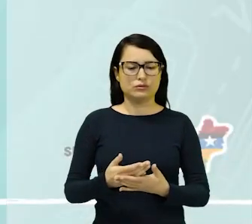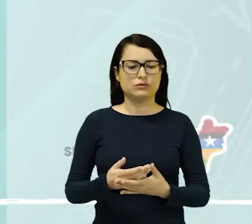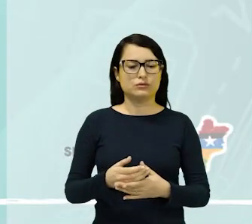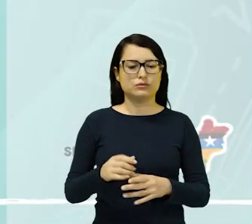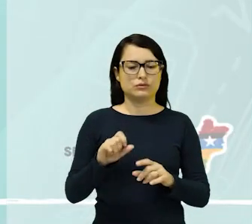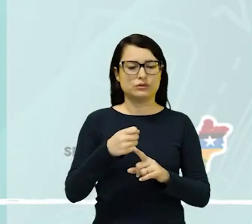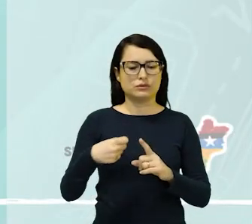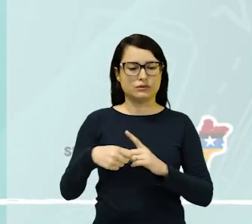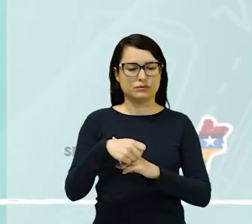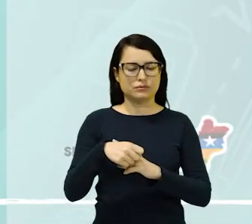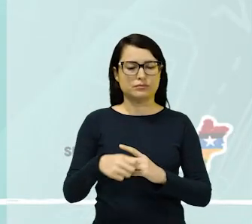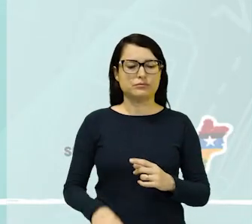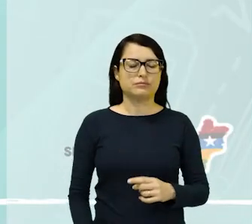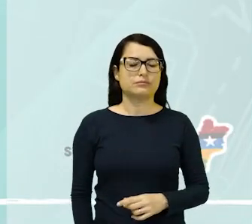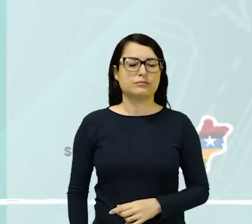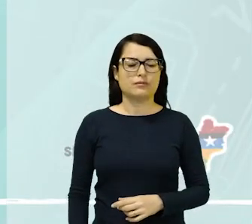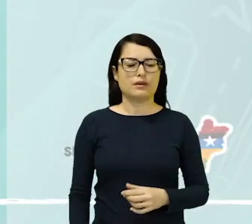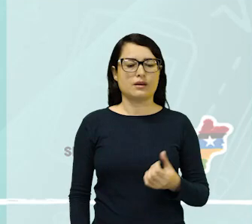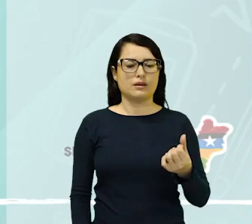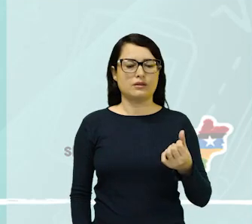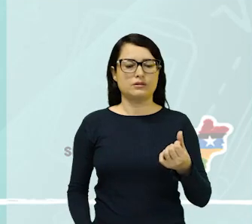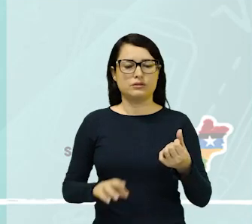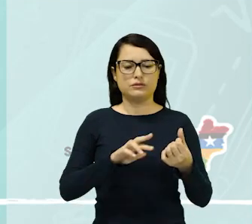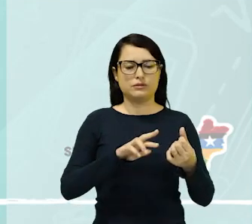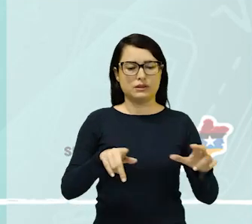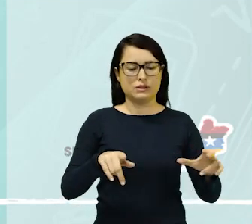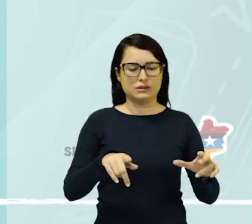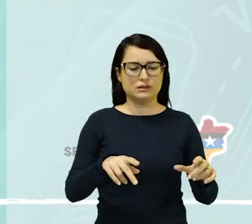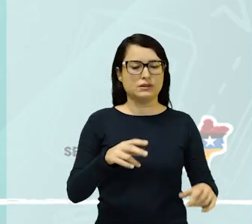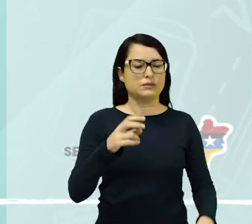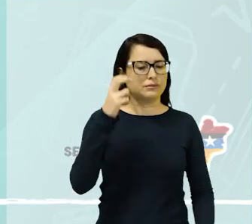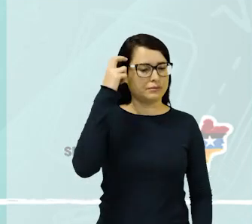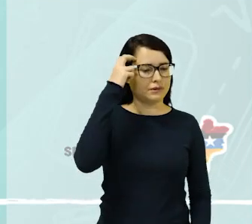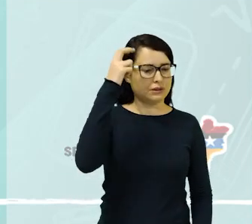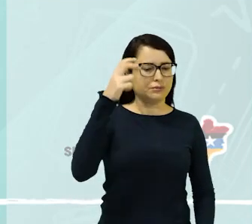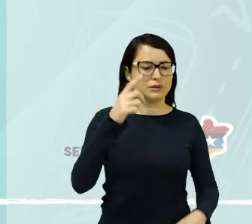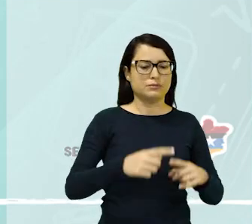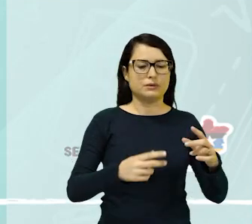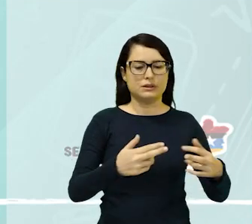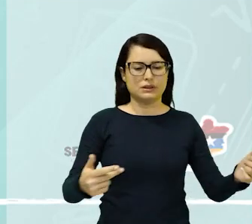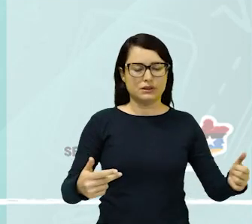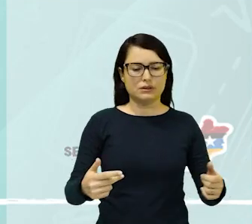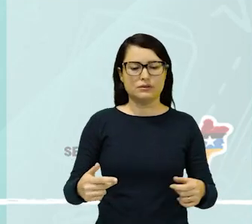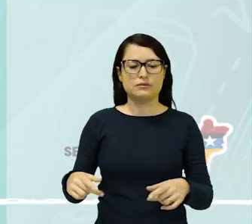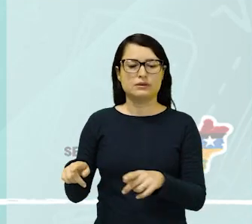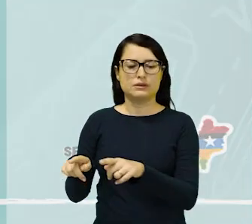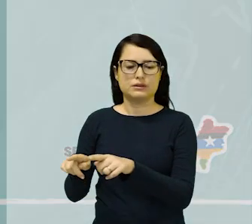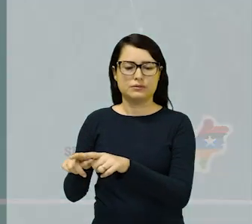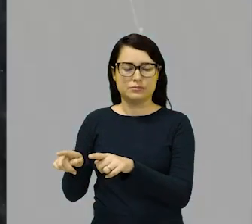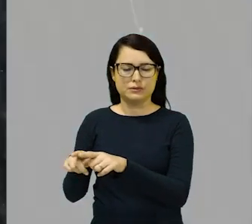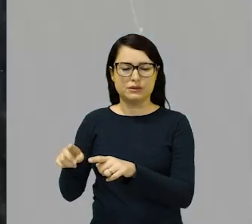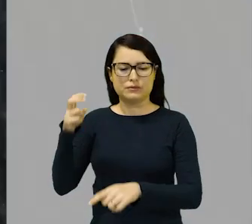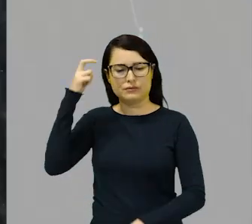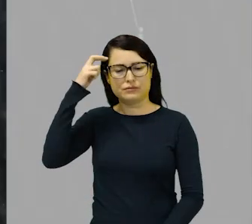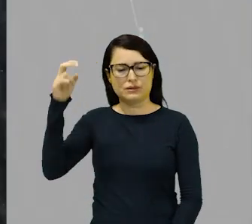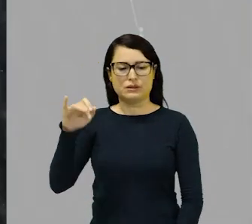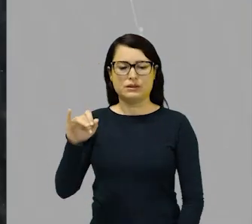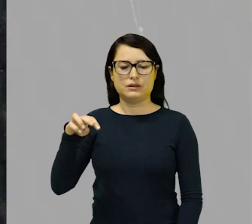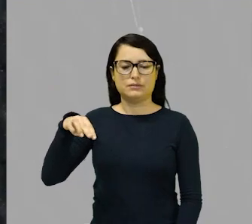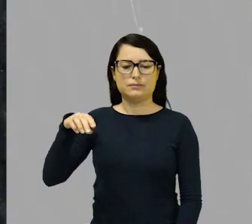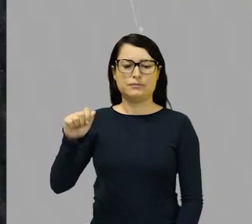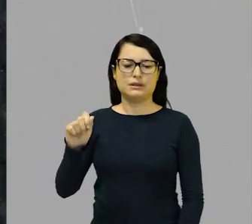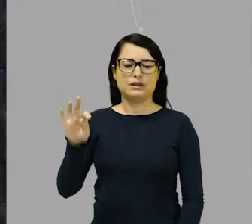fechar, vamos tratar da diferença entre patrimônio material e patrimônio imaterial.